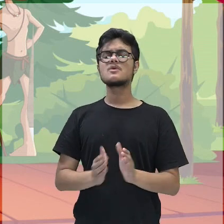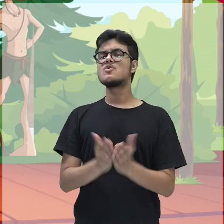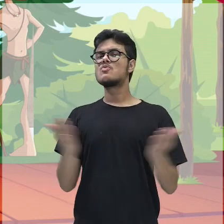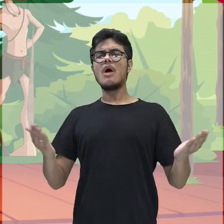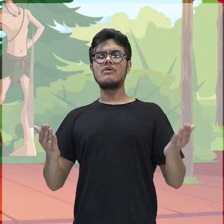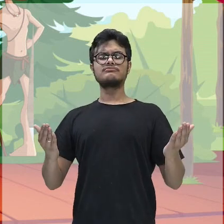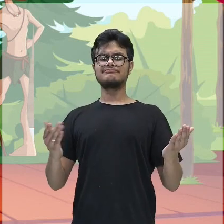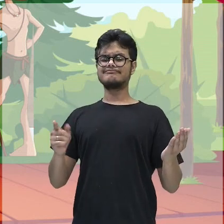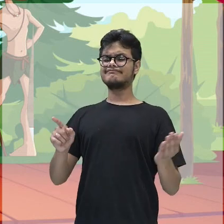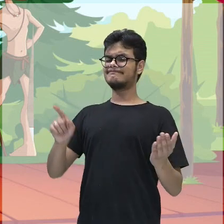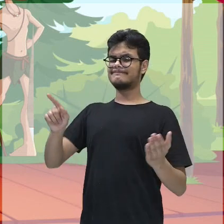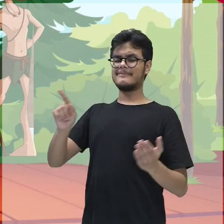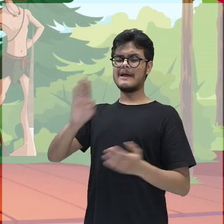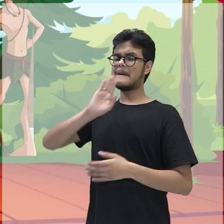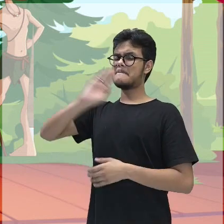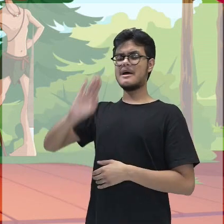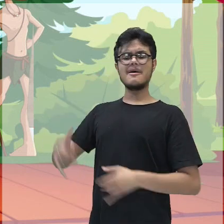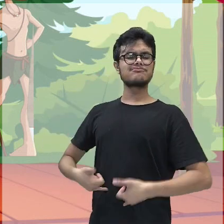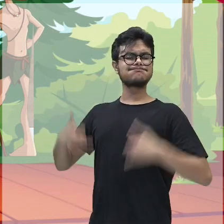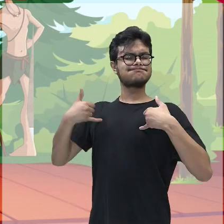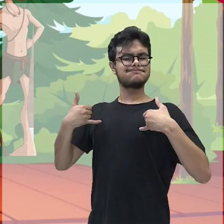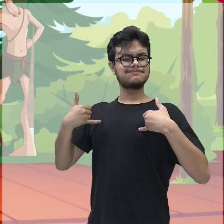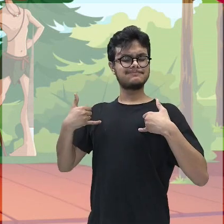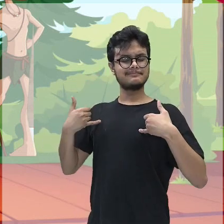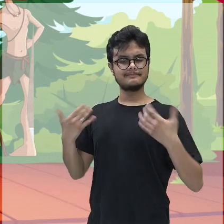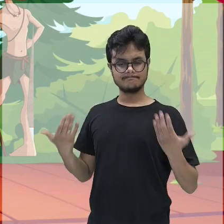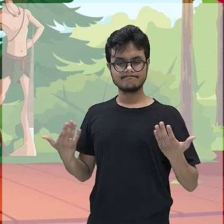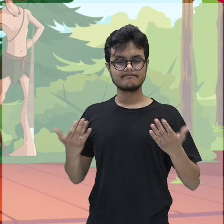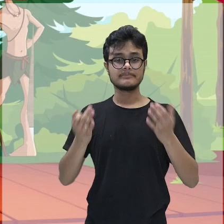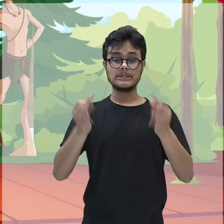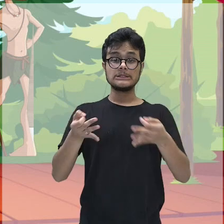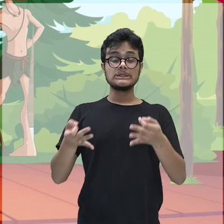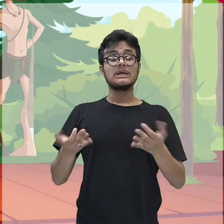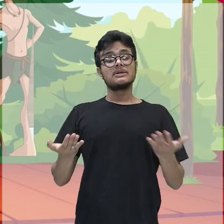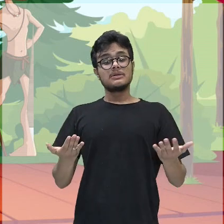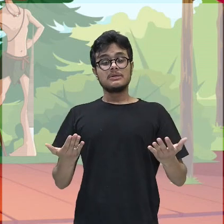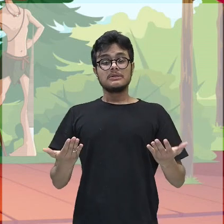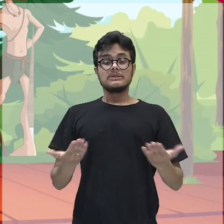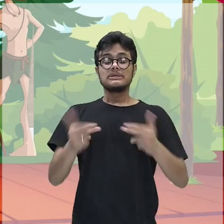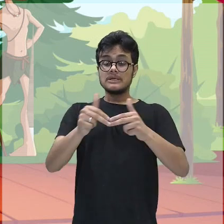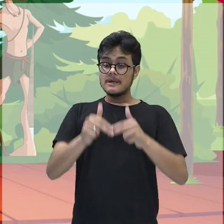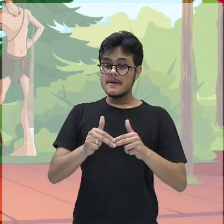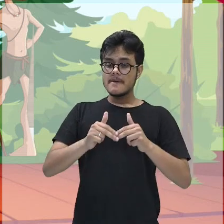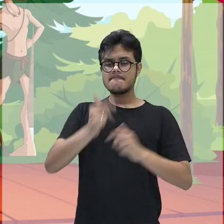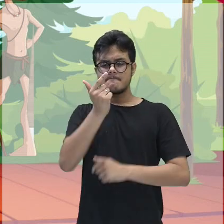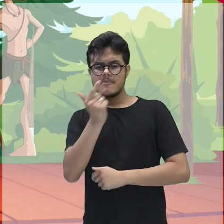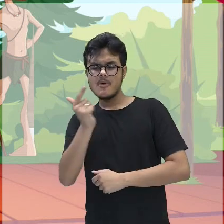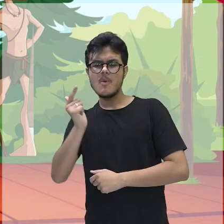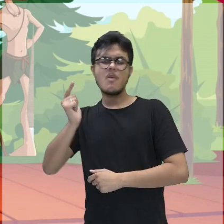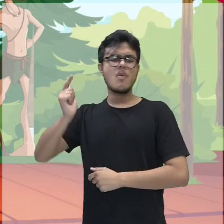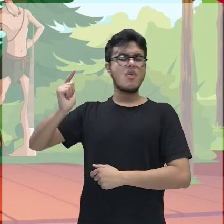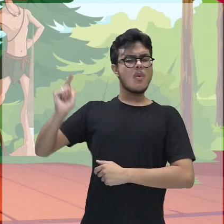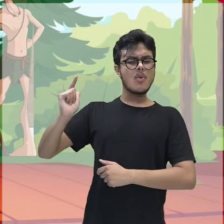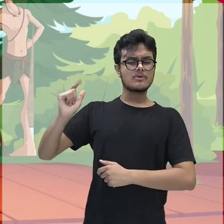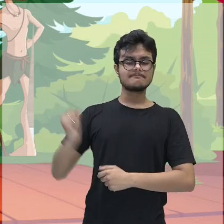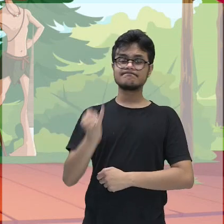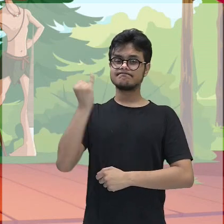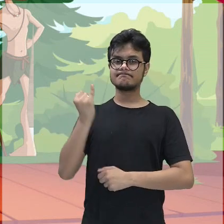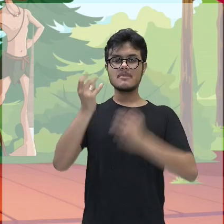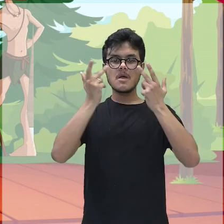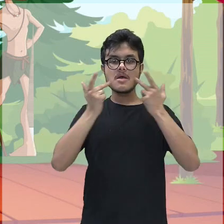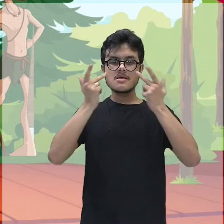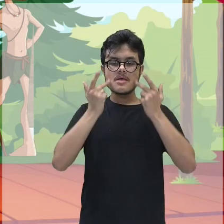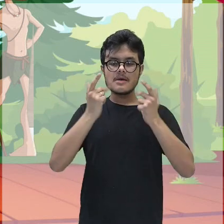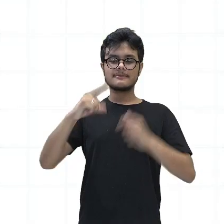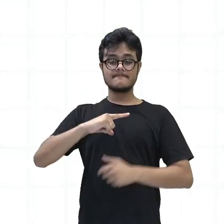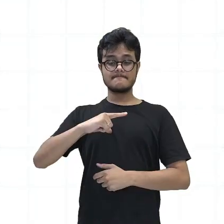o herói da trama, não é verdade? E aí, dentro desse contexto, nós vamos falar de um outro item que está muito presente em